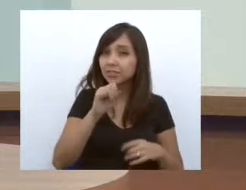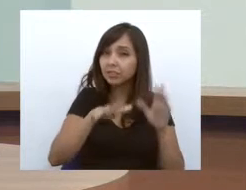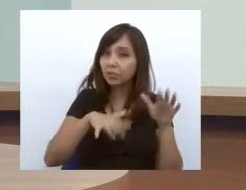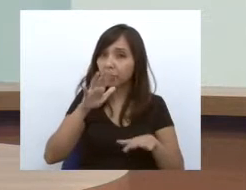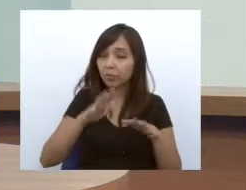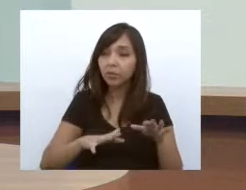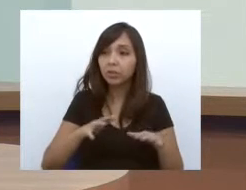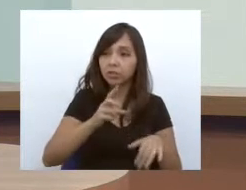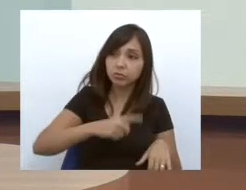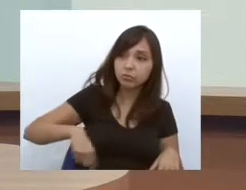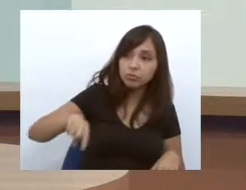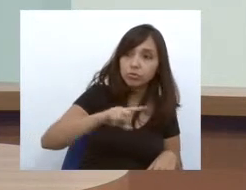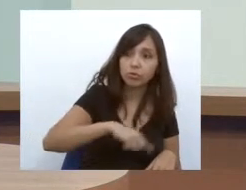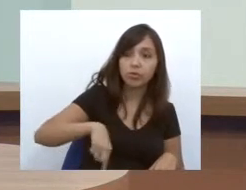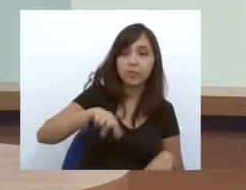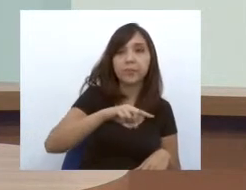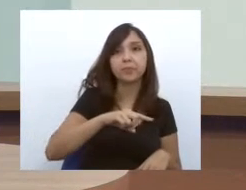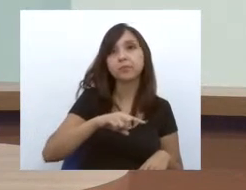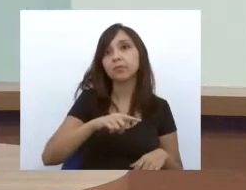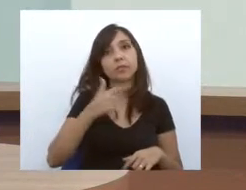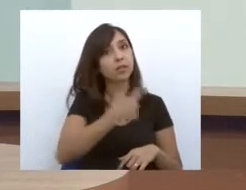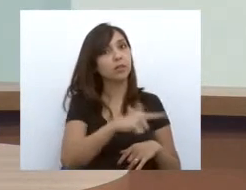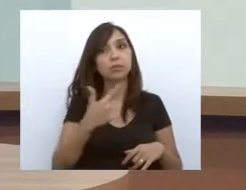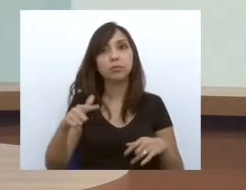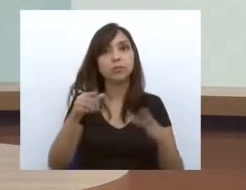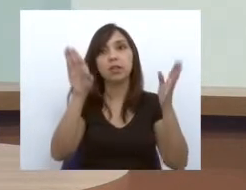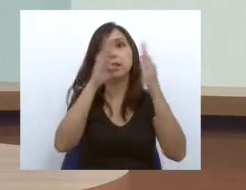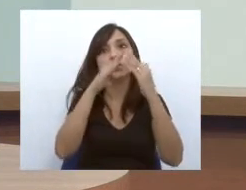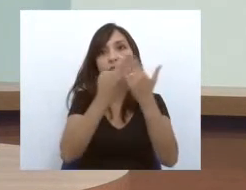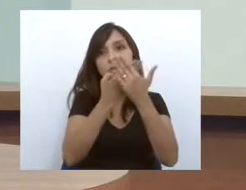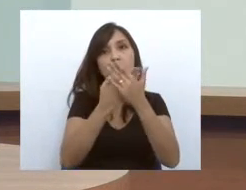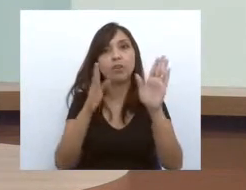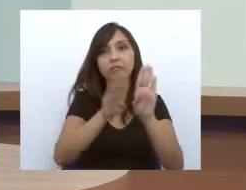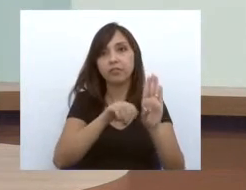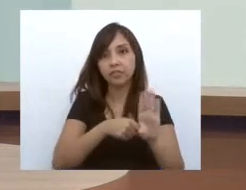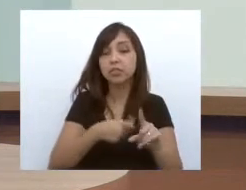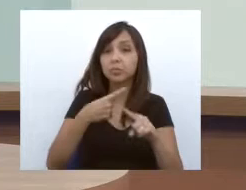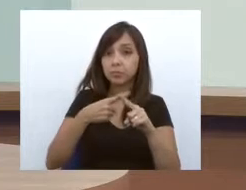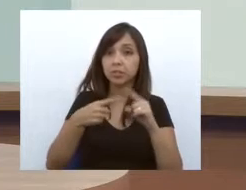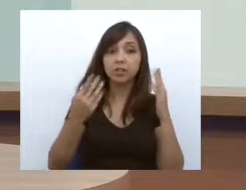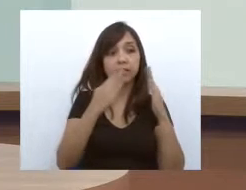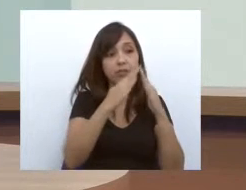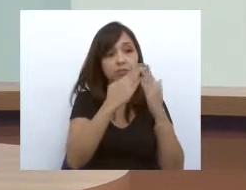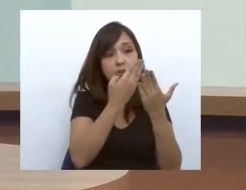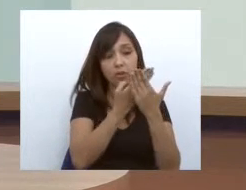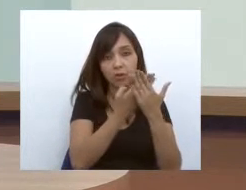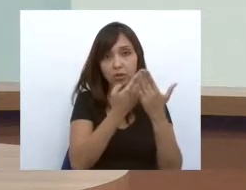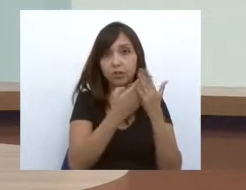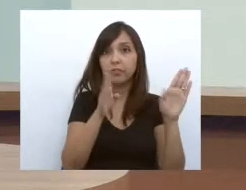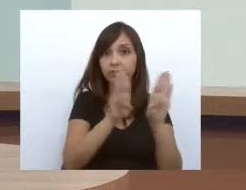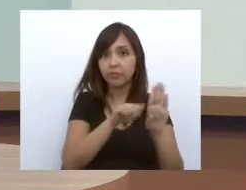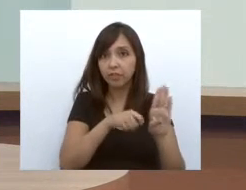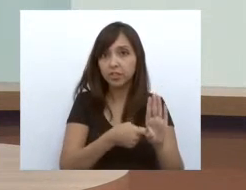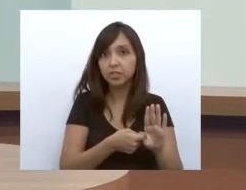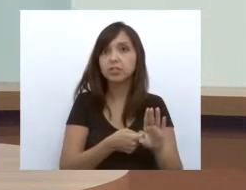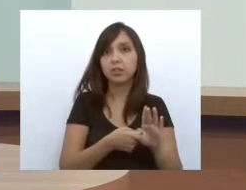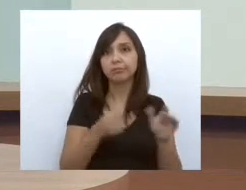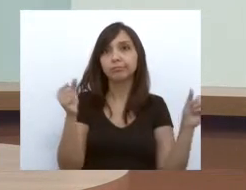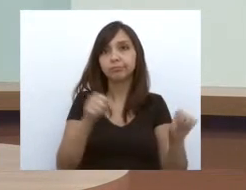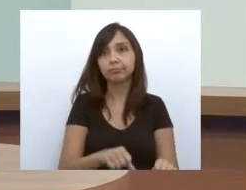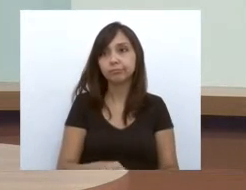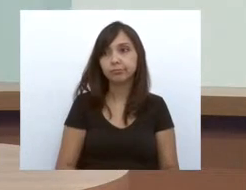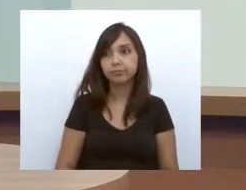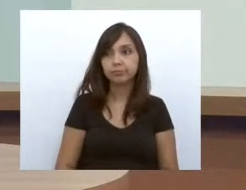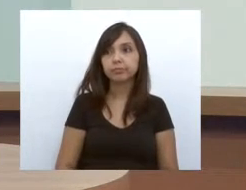de nós, vereador Samuel Vasconcelos, não haverá escola fechada em Guarulhos, porque fechar a escola é fechar a escola para abrir presídio. É isso que o PSDB